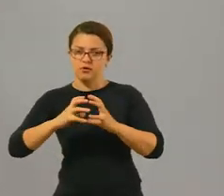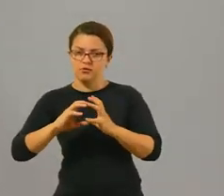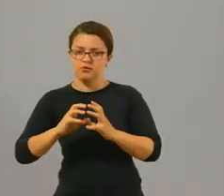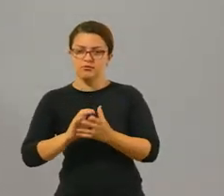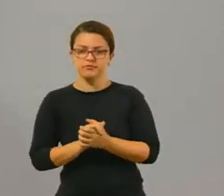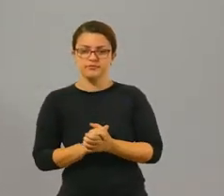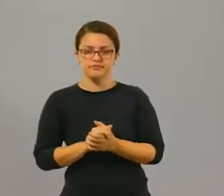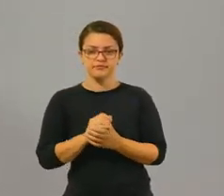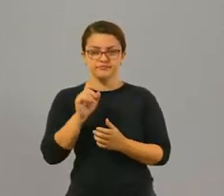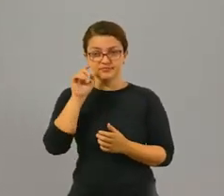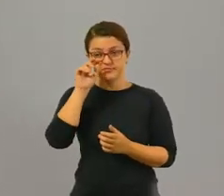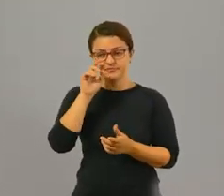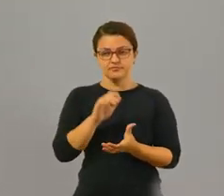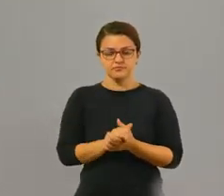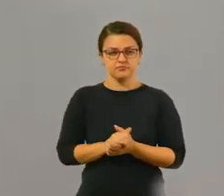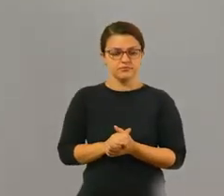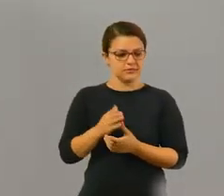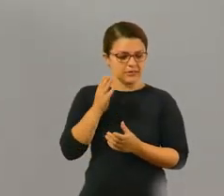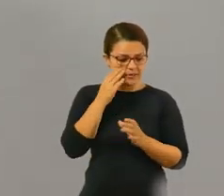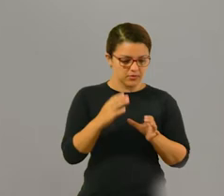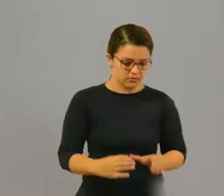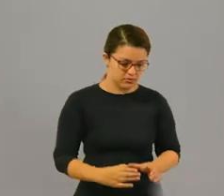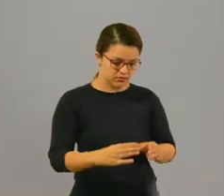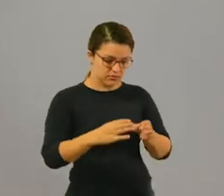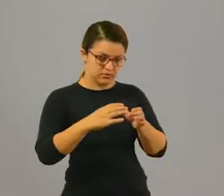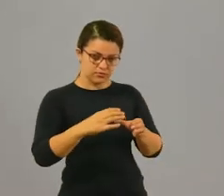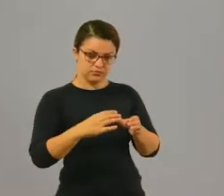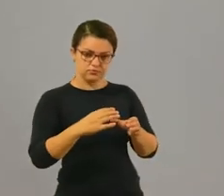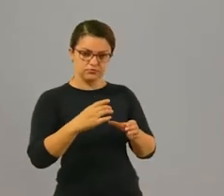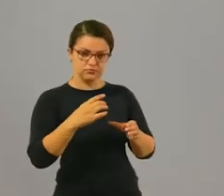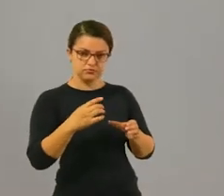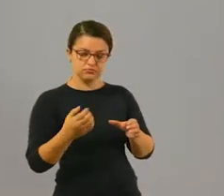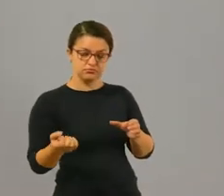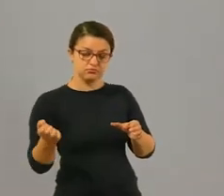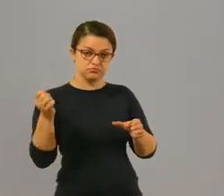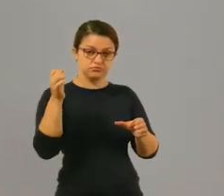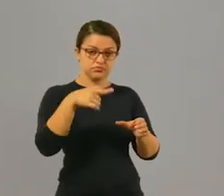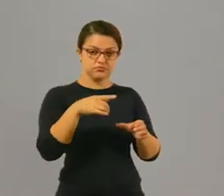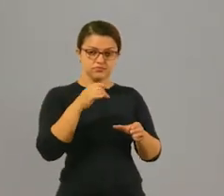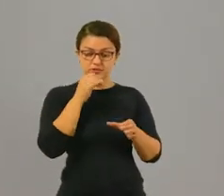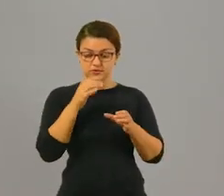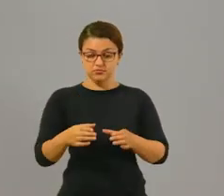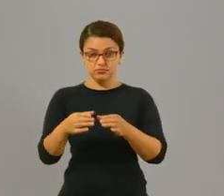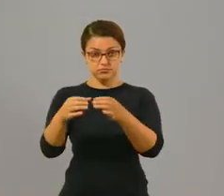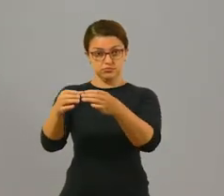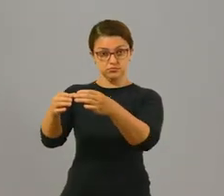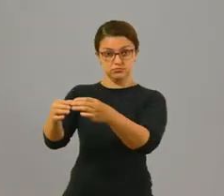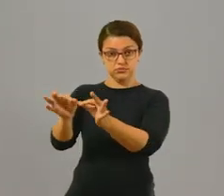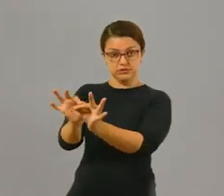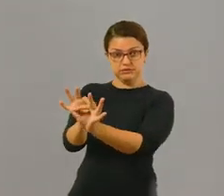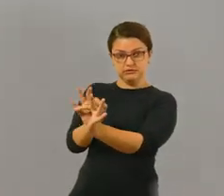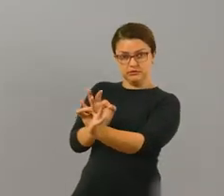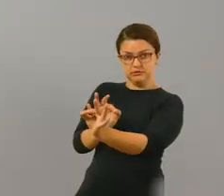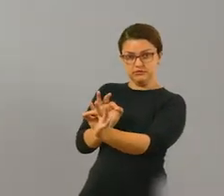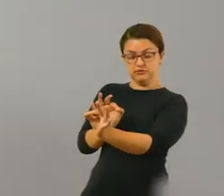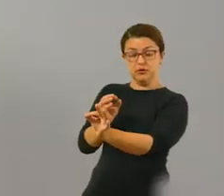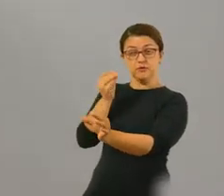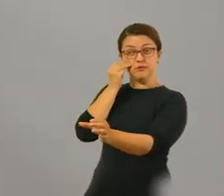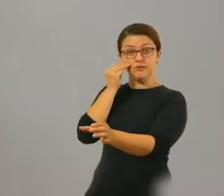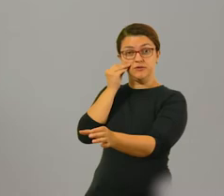papel, e encontre pela casa um cesto ou um pote, e coloque a uma distância de